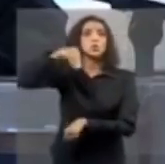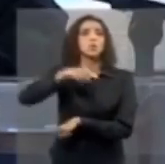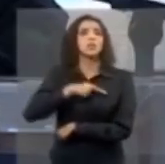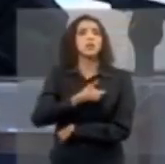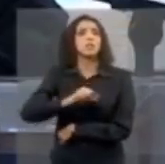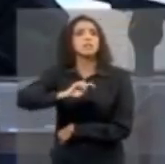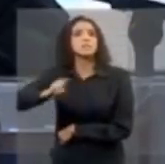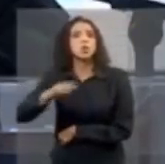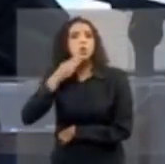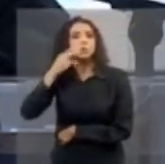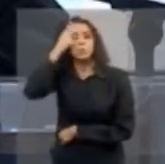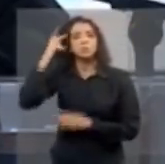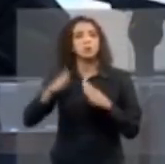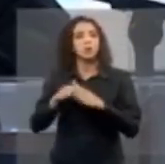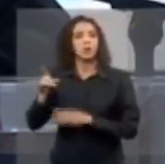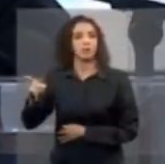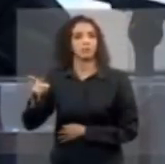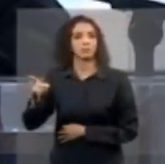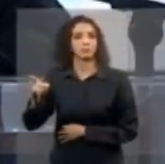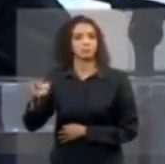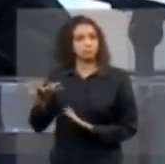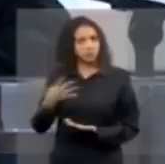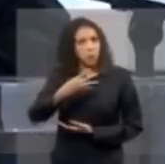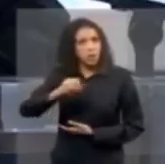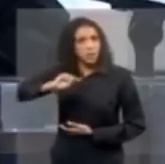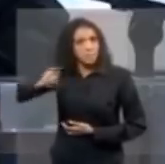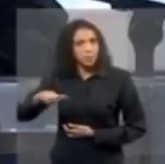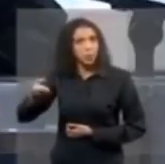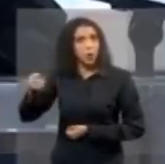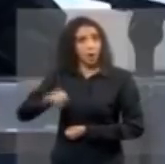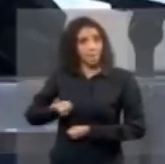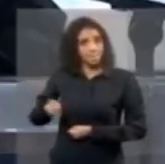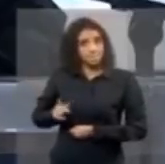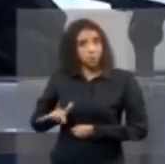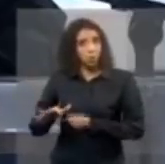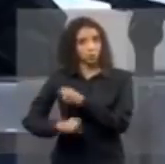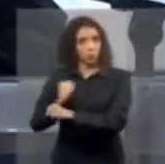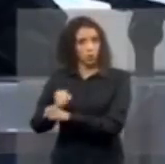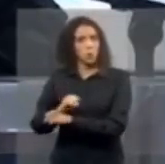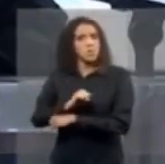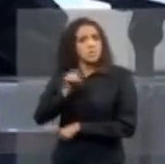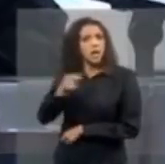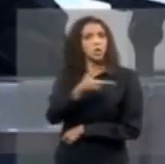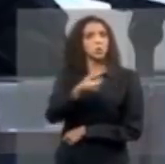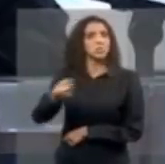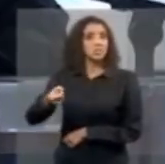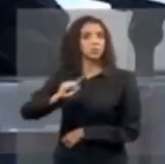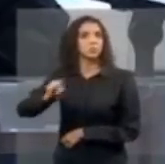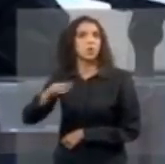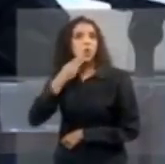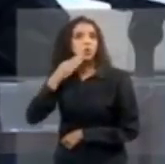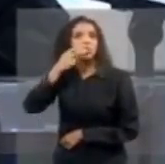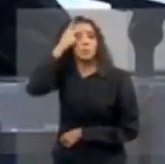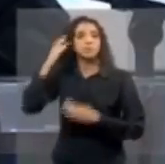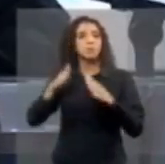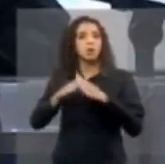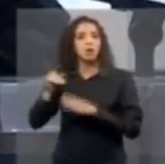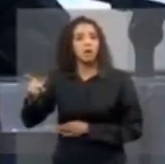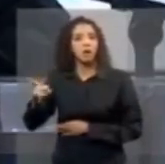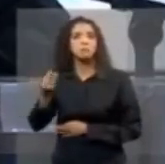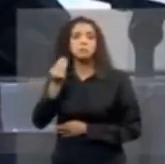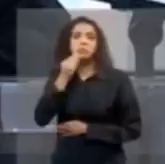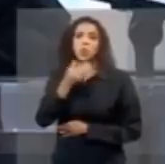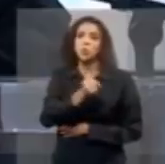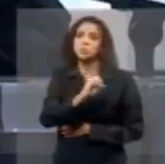10 milhões de habitantes e pratica 40 mil abortos por ano. Se tivesse 200 milhões de habitantes,